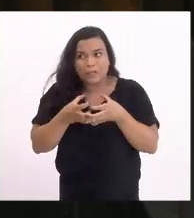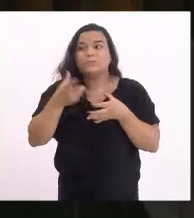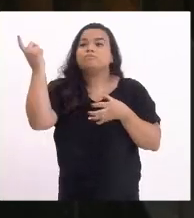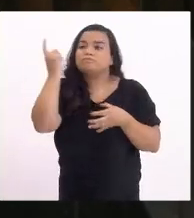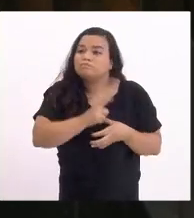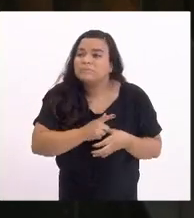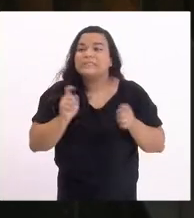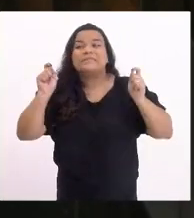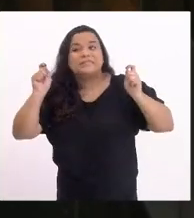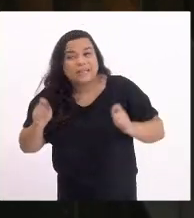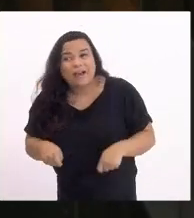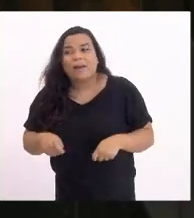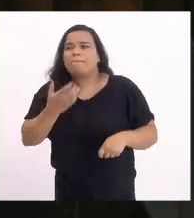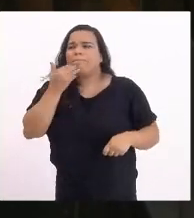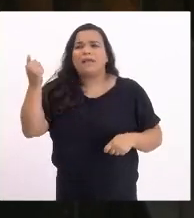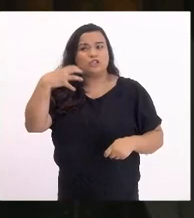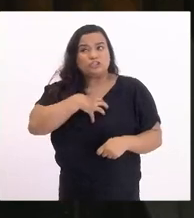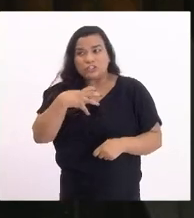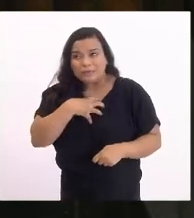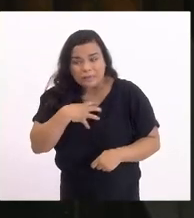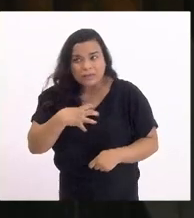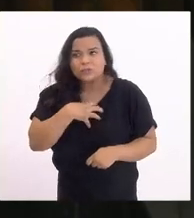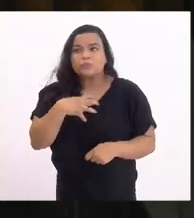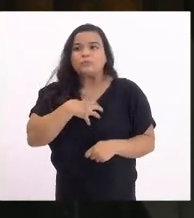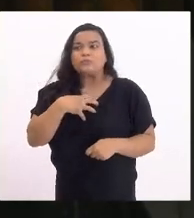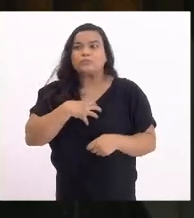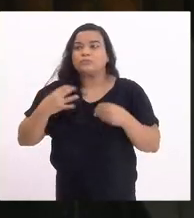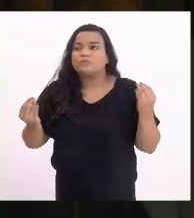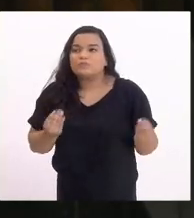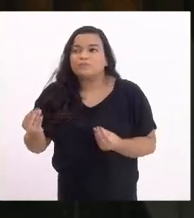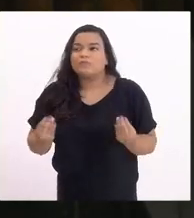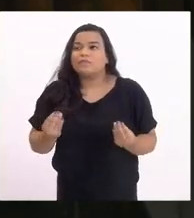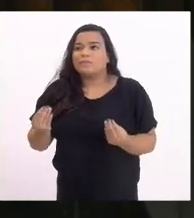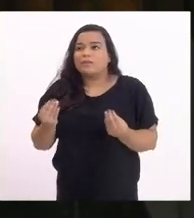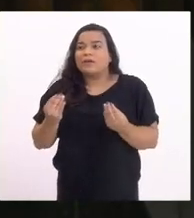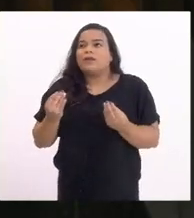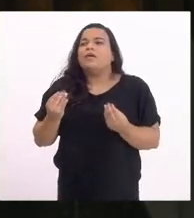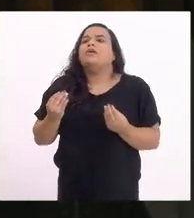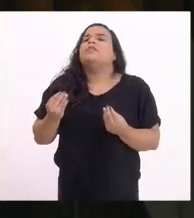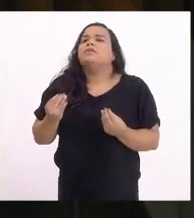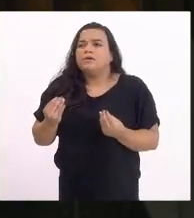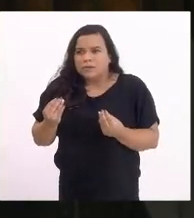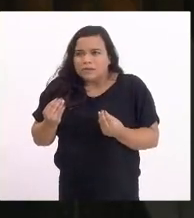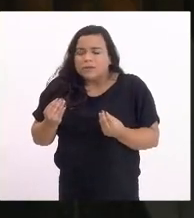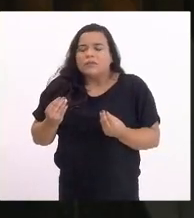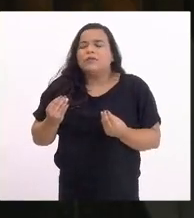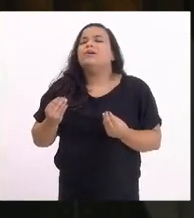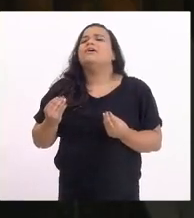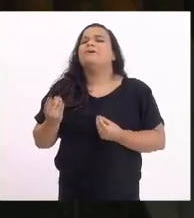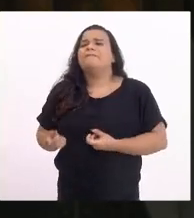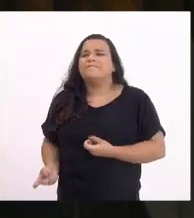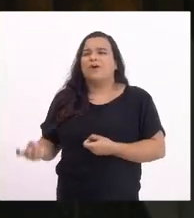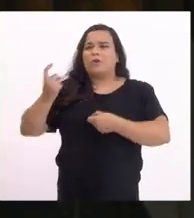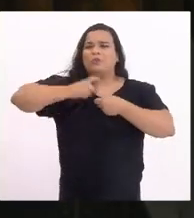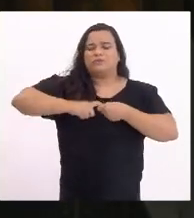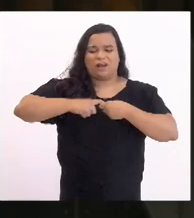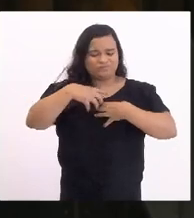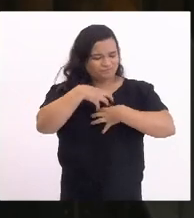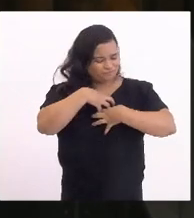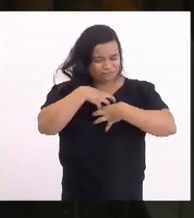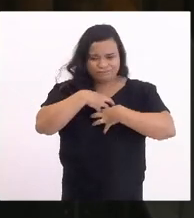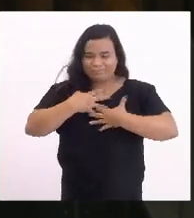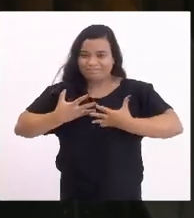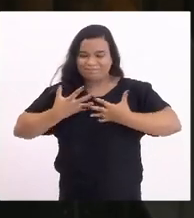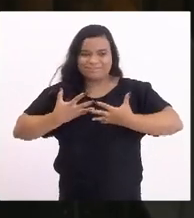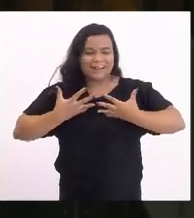possa, né, da melhor forma possível, se resguardar, resgatar esse momento que só